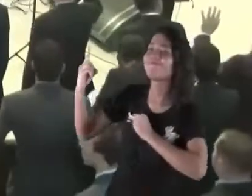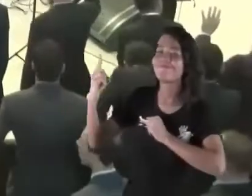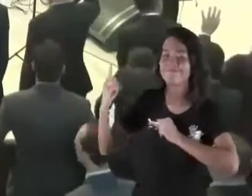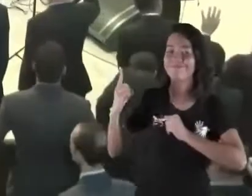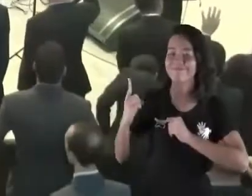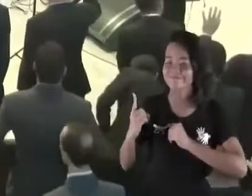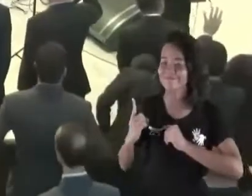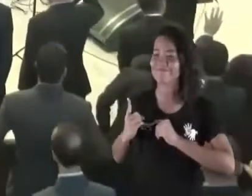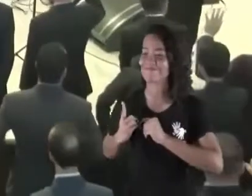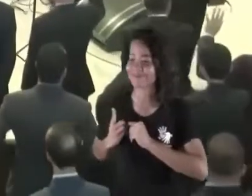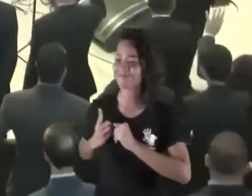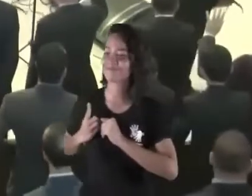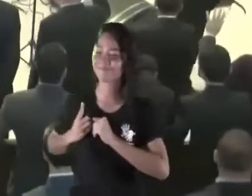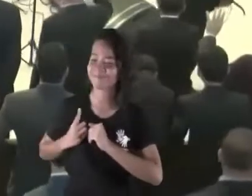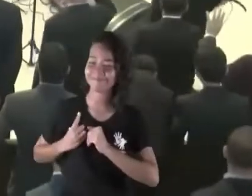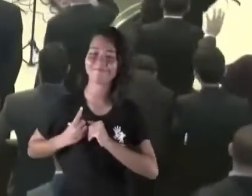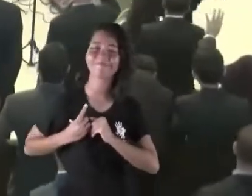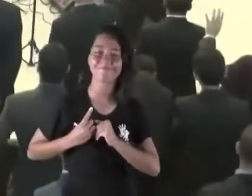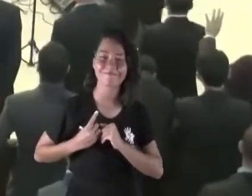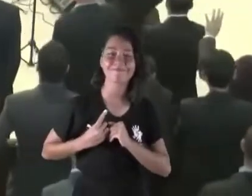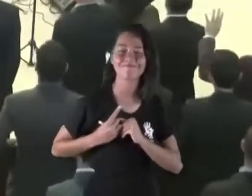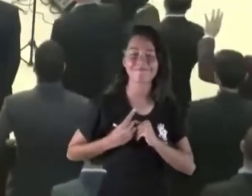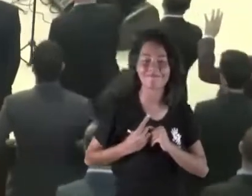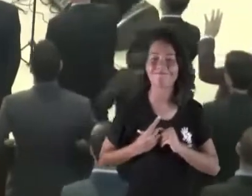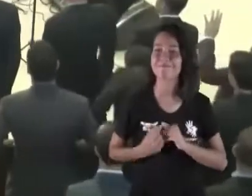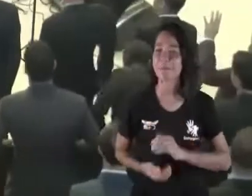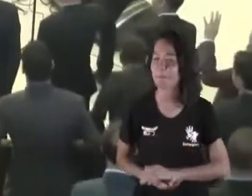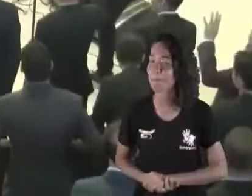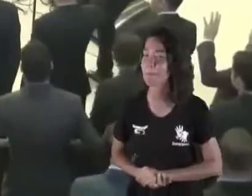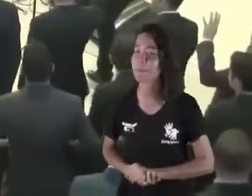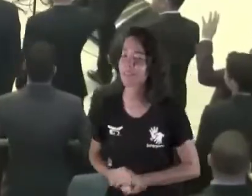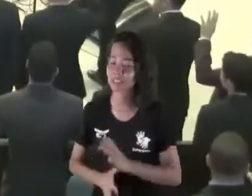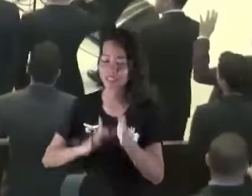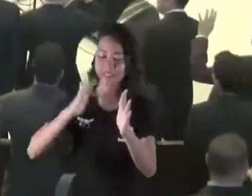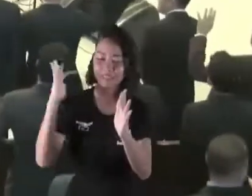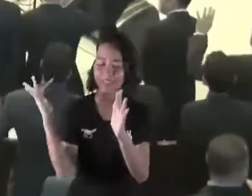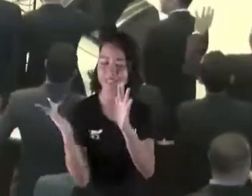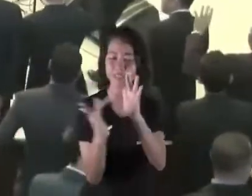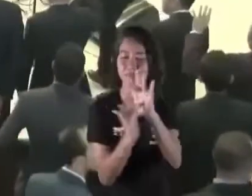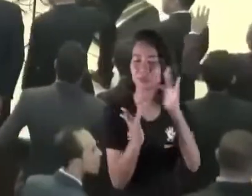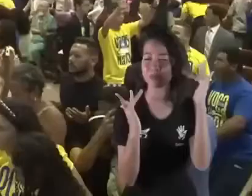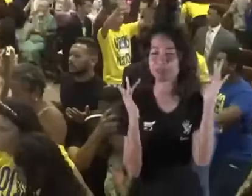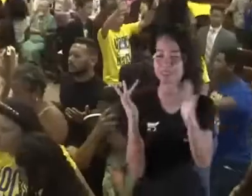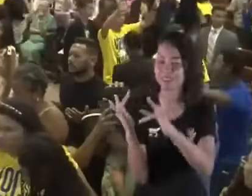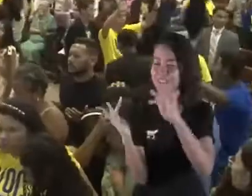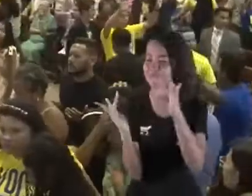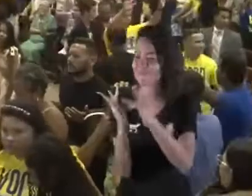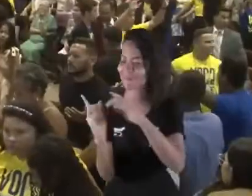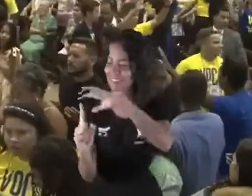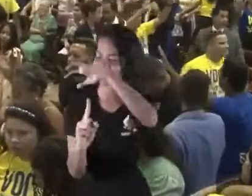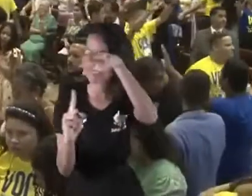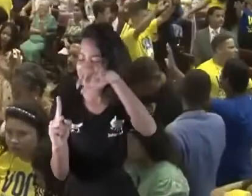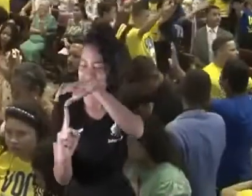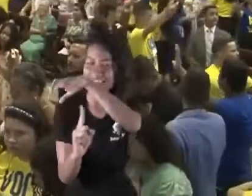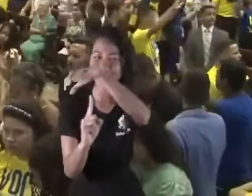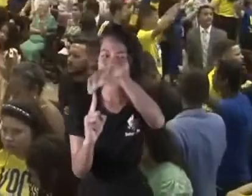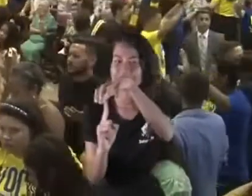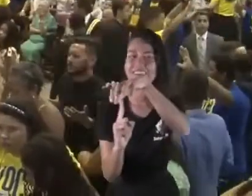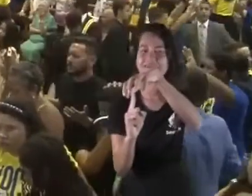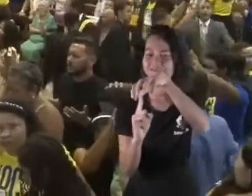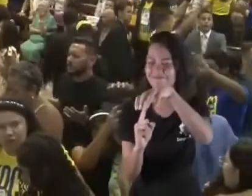coração. Eu abro meu coração. Para que entre o rei. Isso